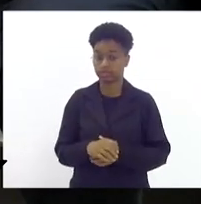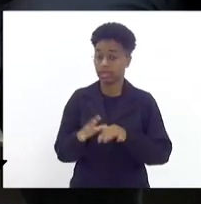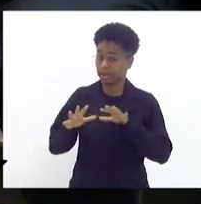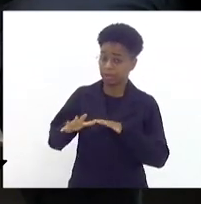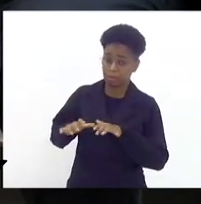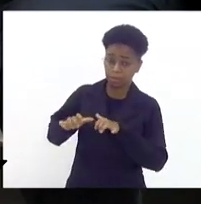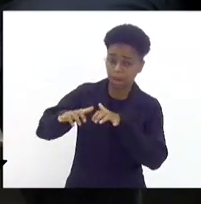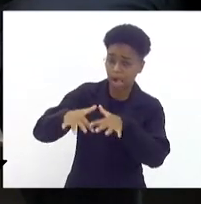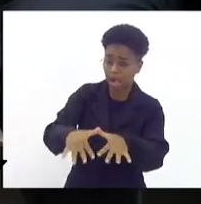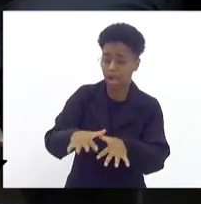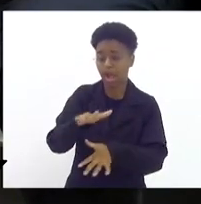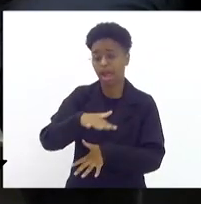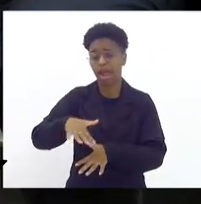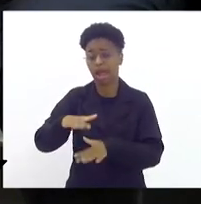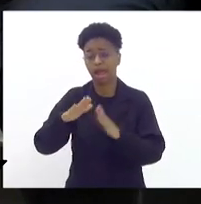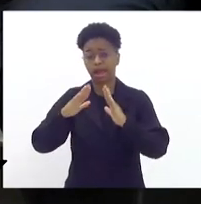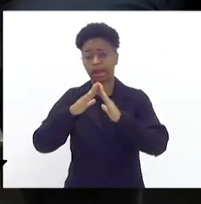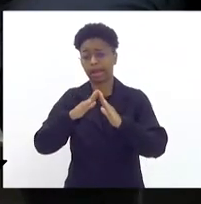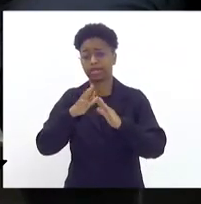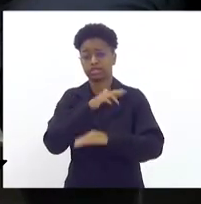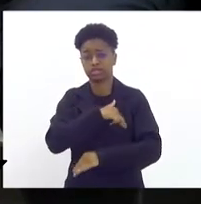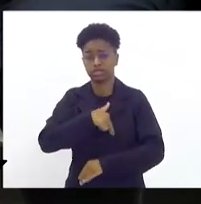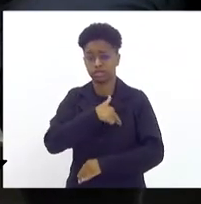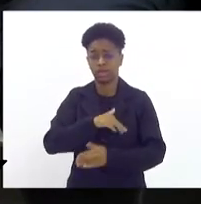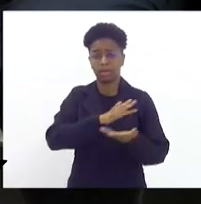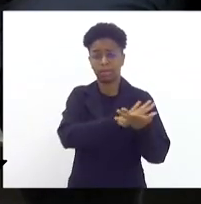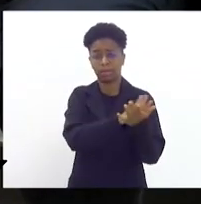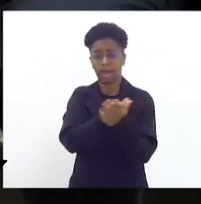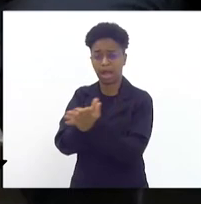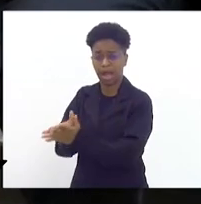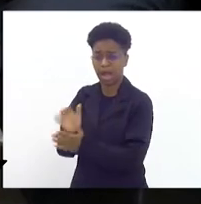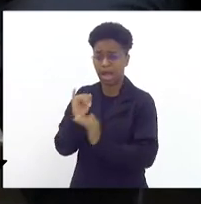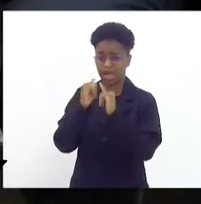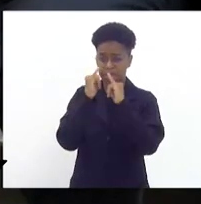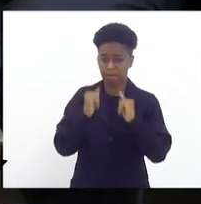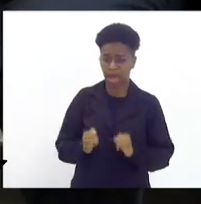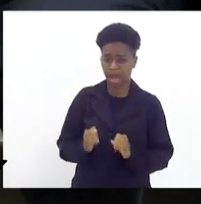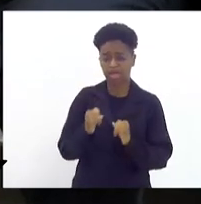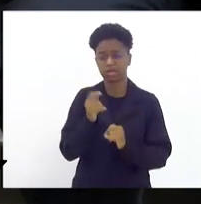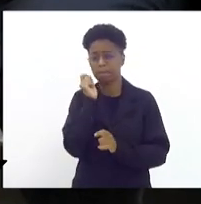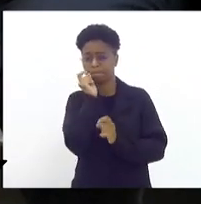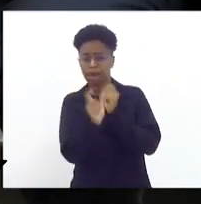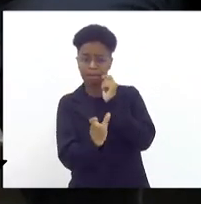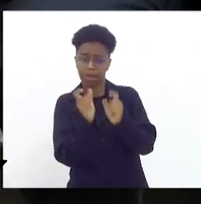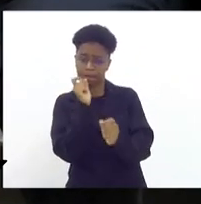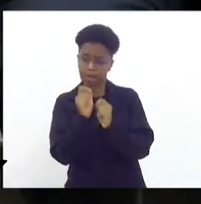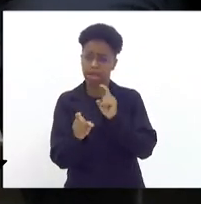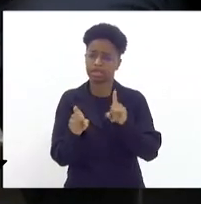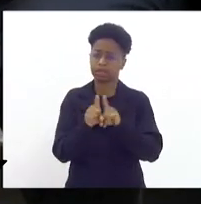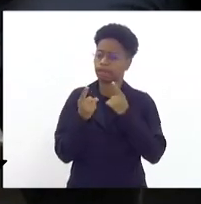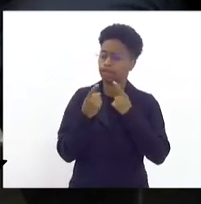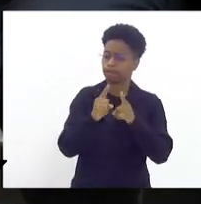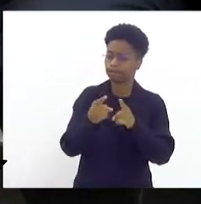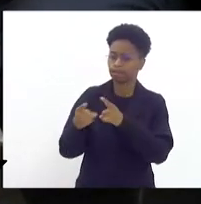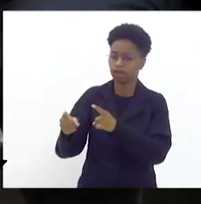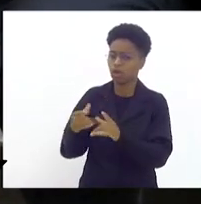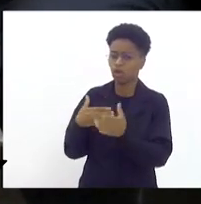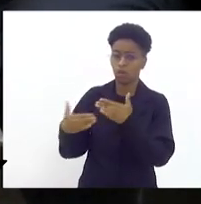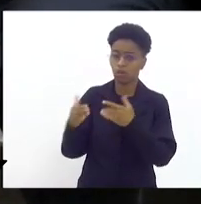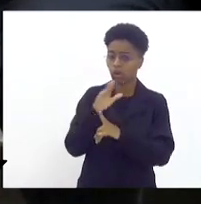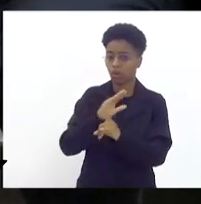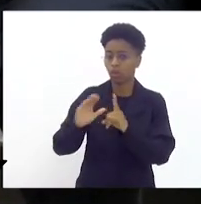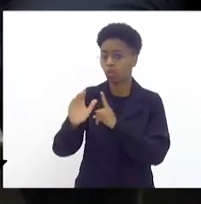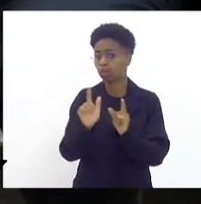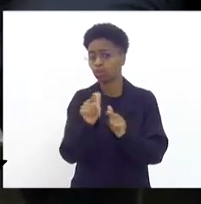para manifestação política, depredação aos símbolos e imagens, criminal, ofender, caluniar, rechaçar religiões, liturgias e cultos de qualquer